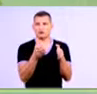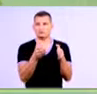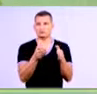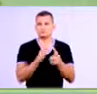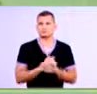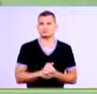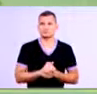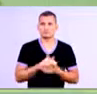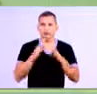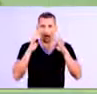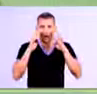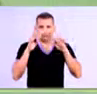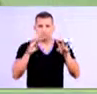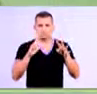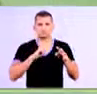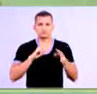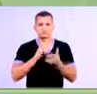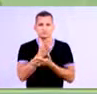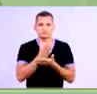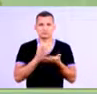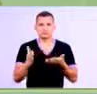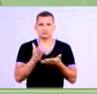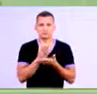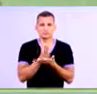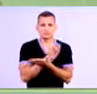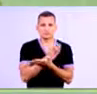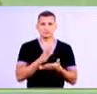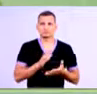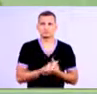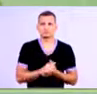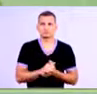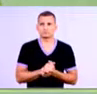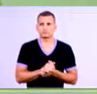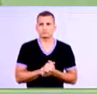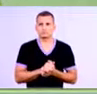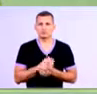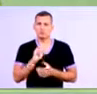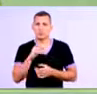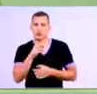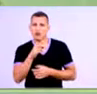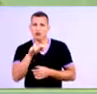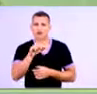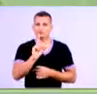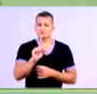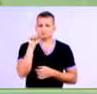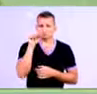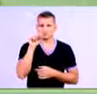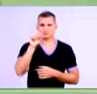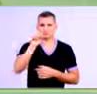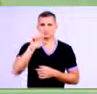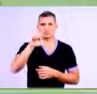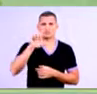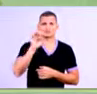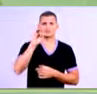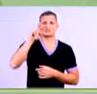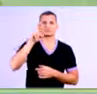está dividida e se ela é seletiva, tá? De qualquer